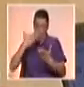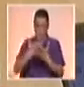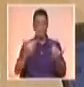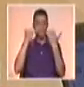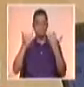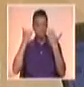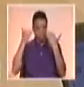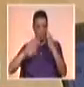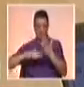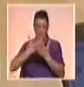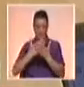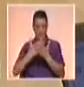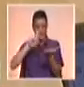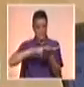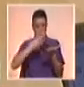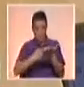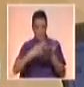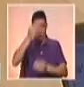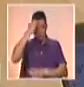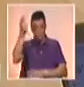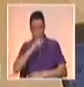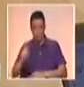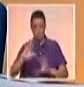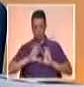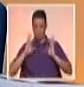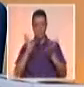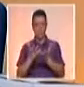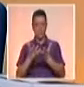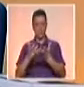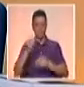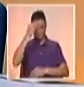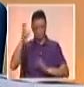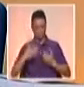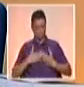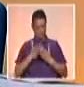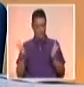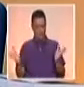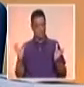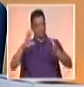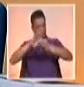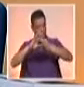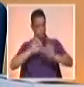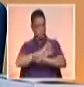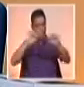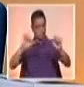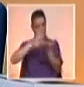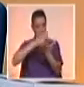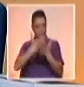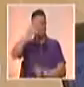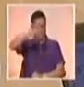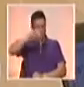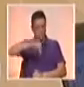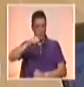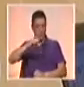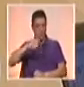vai transmitir. E quer transmitir. Sem dúvida, sem dúvida. E os professores geralmente são abertos a essa ligação convosco? Sim, lá está,